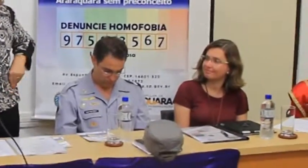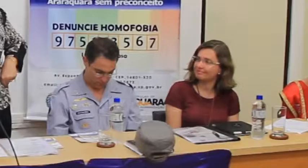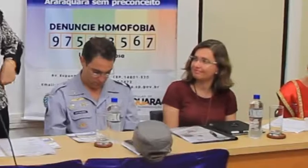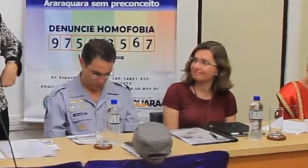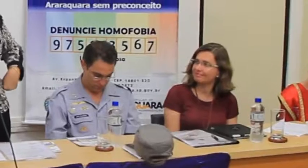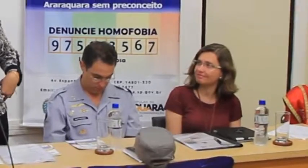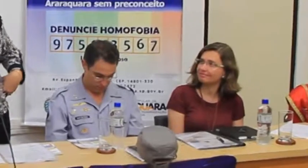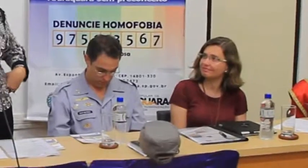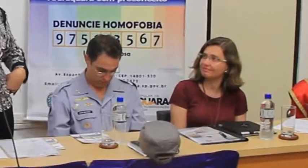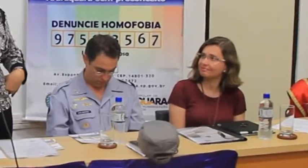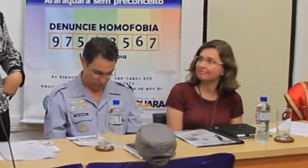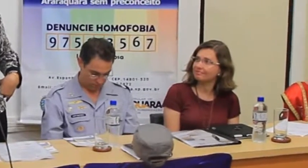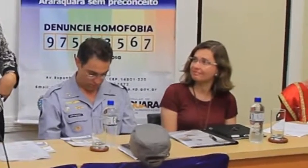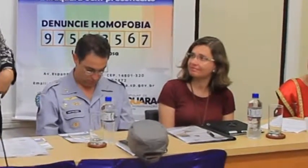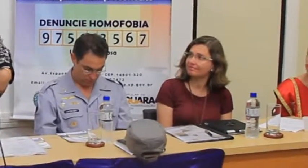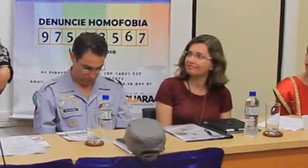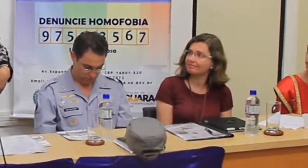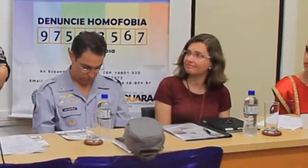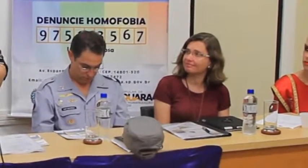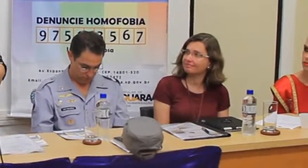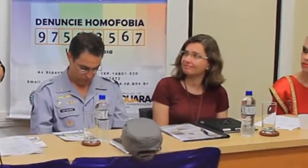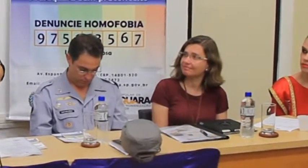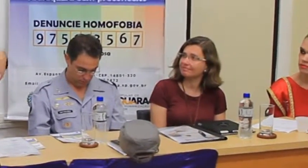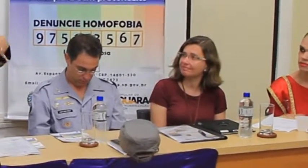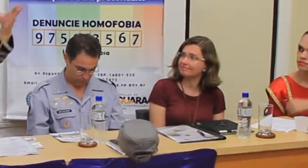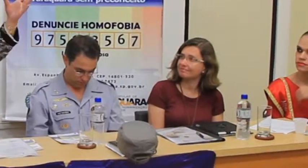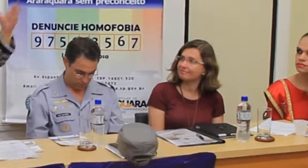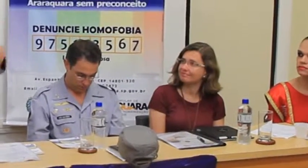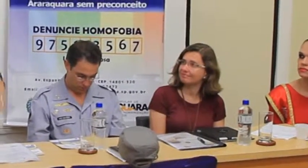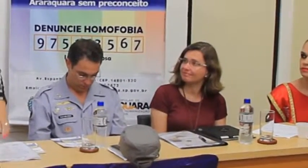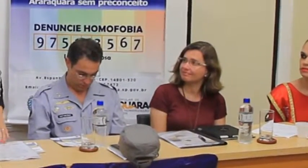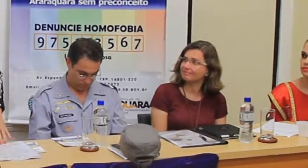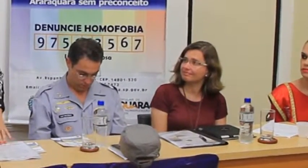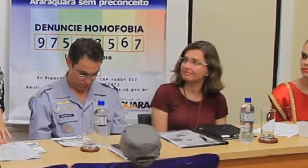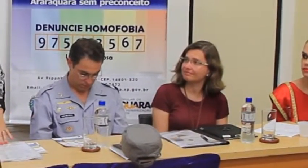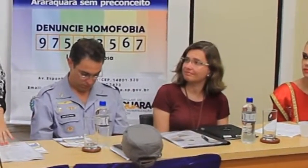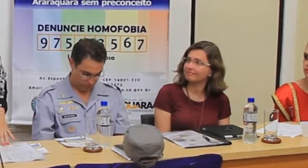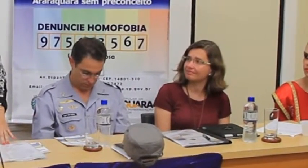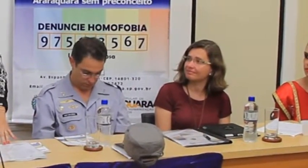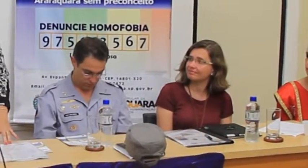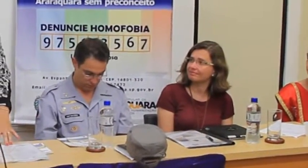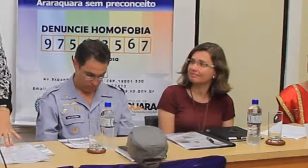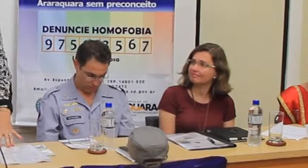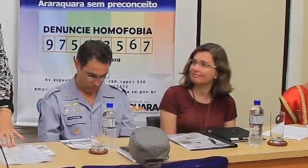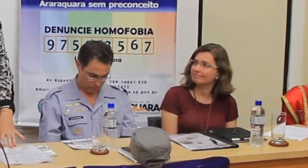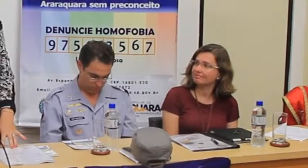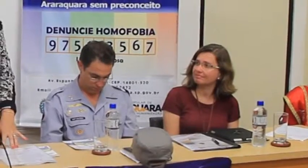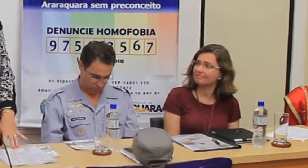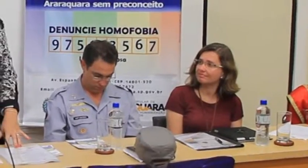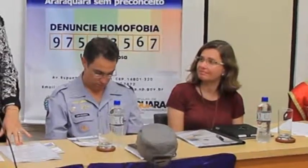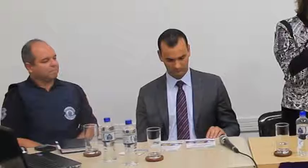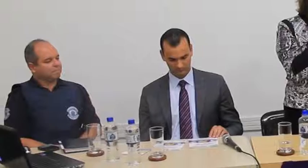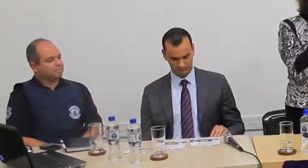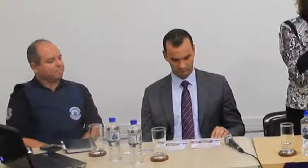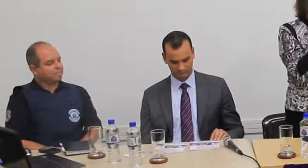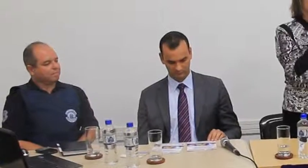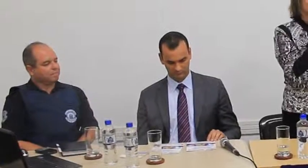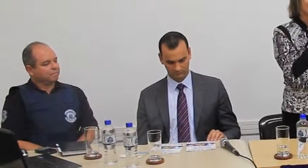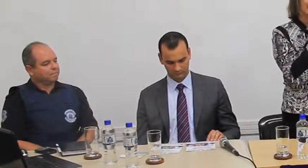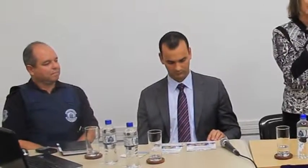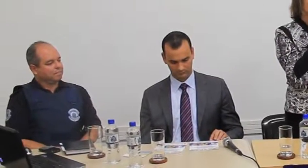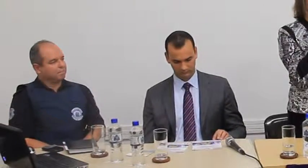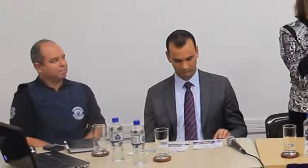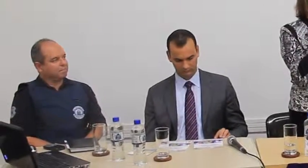estadual de justiça e defesa da cidadania capitão fábio ricardo ferreira polícia militar marcos